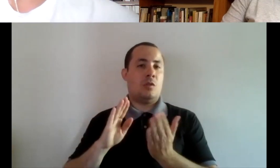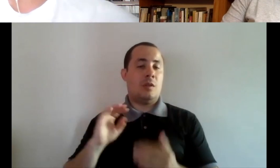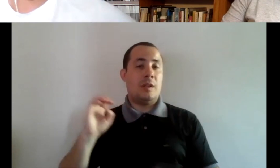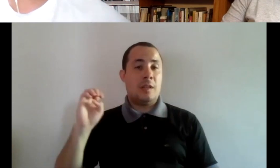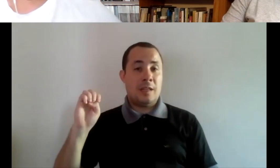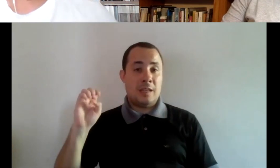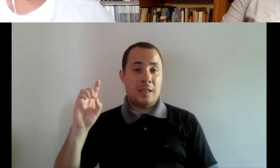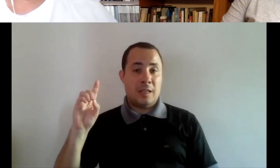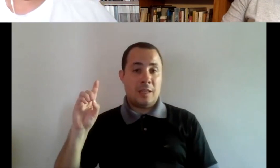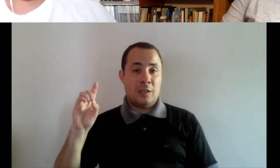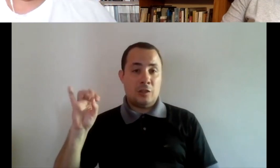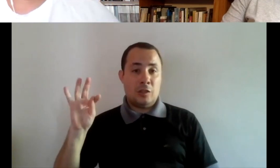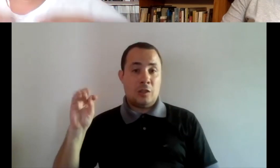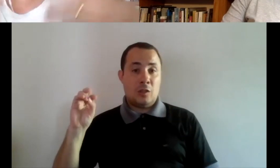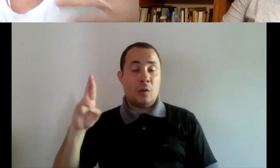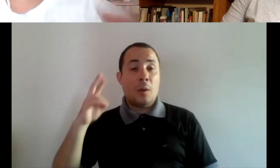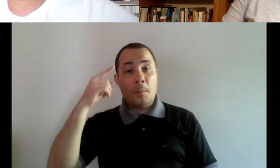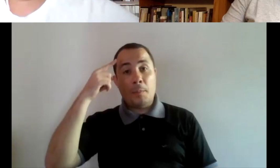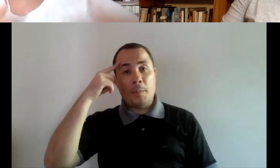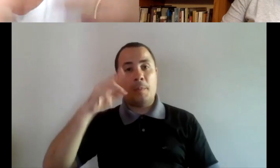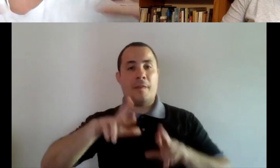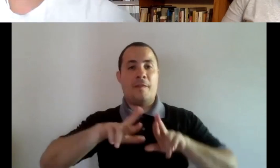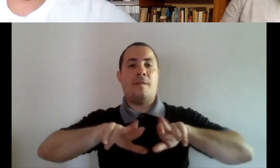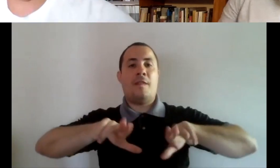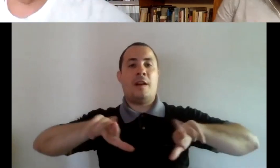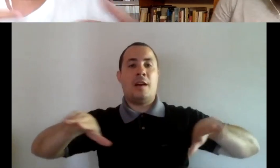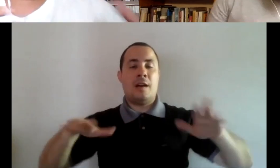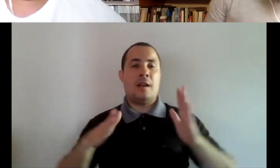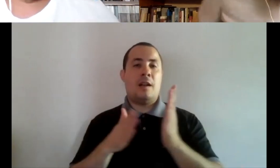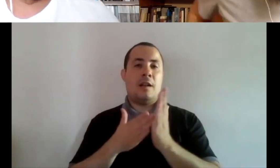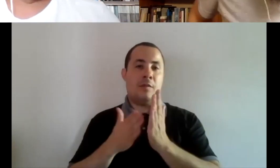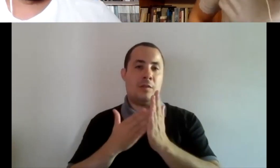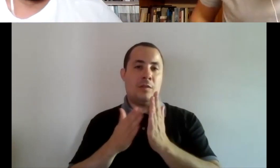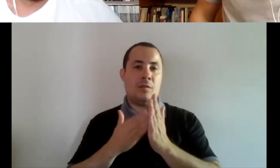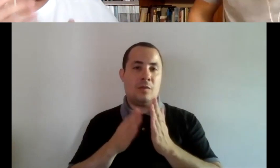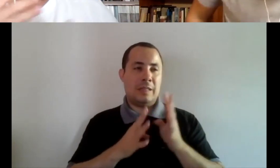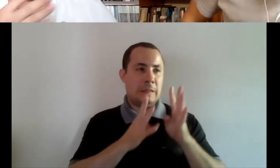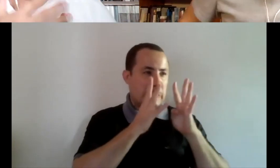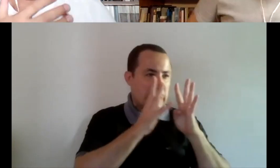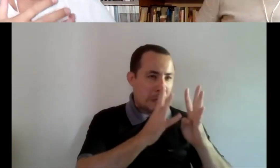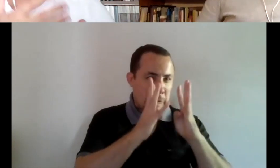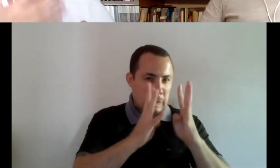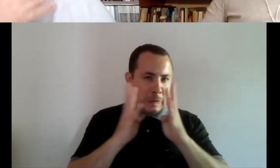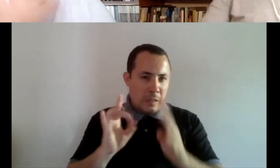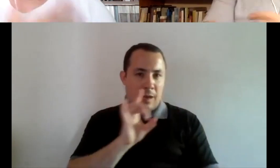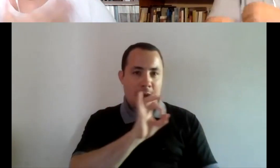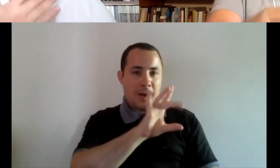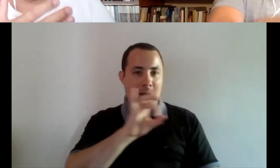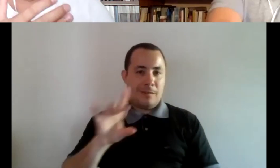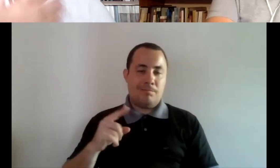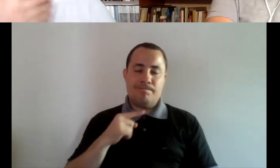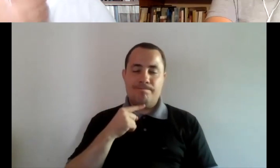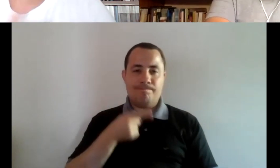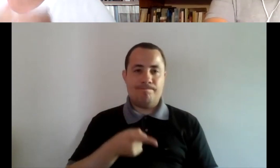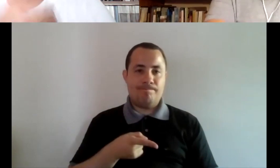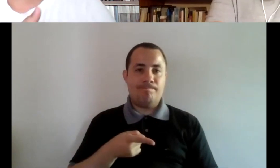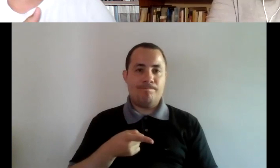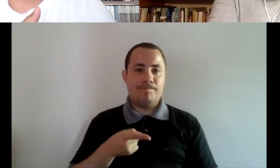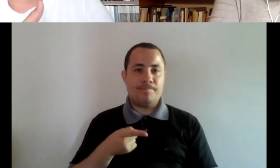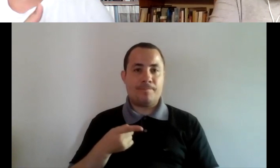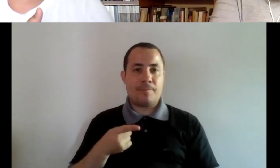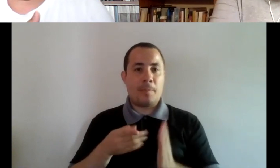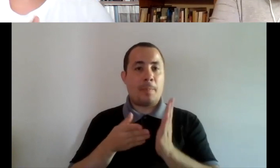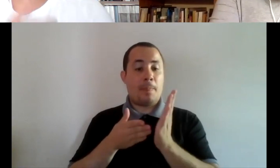em vários ao mesmo tempo, e ele não pode dar aquela atenção toda para cada livro, né? Por isso que eu falei, a vida do livro, né, o chegar